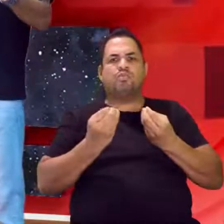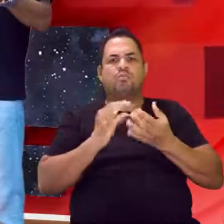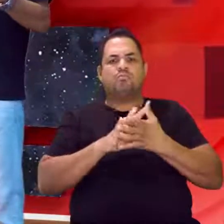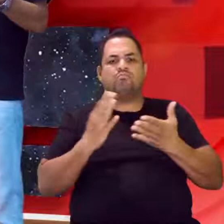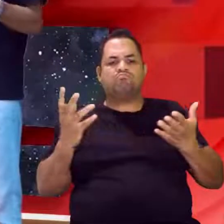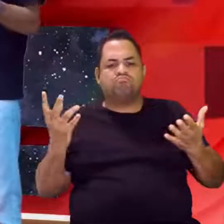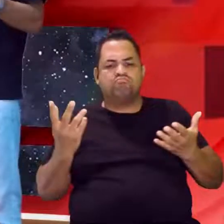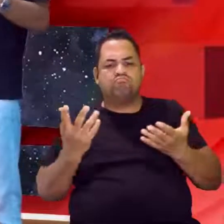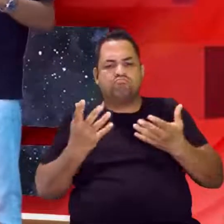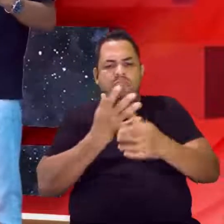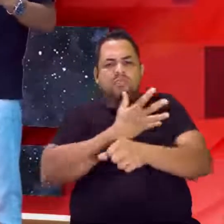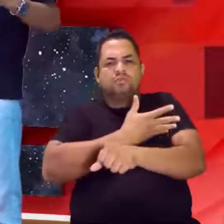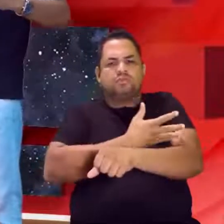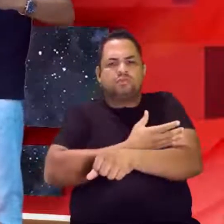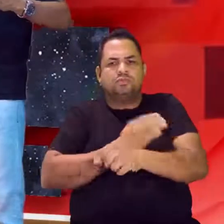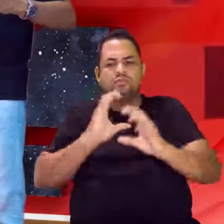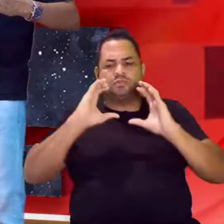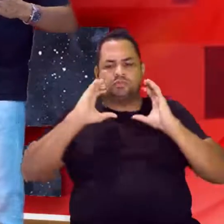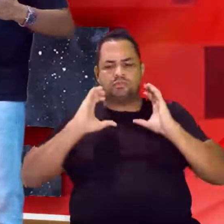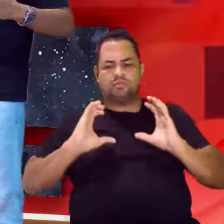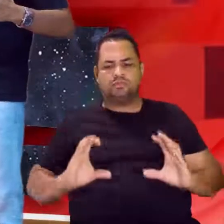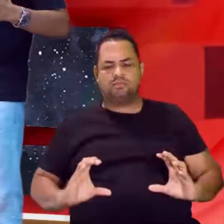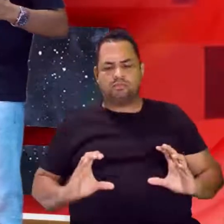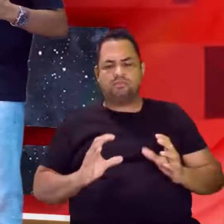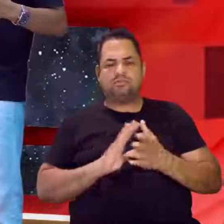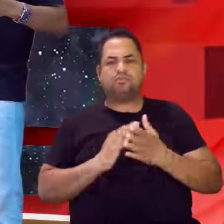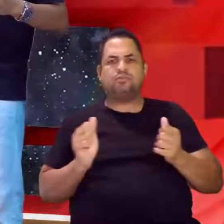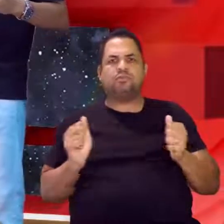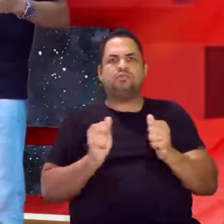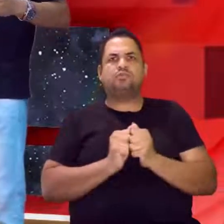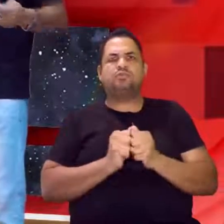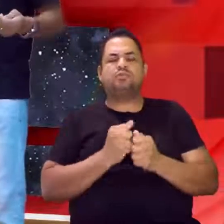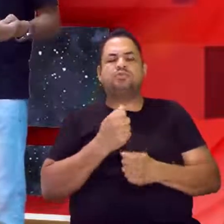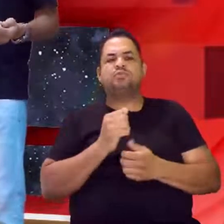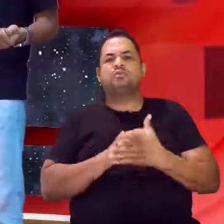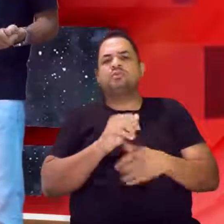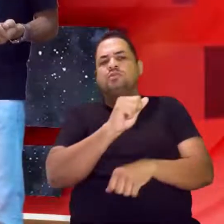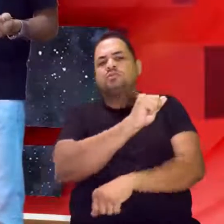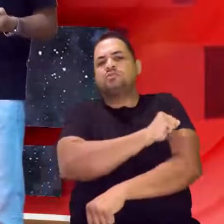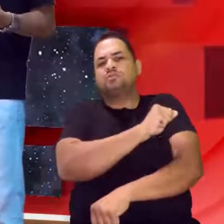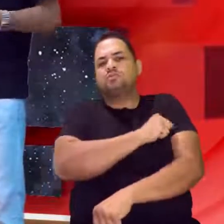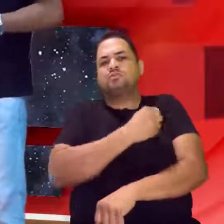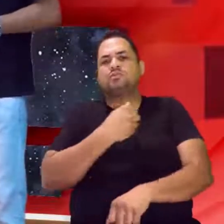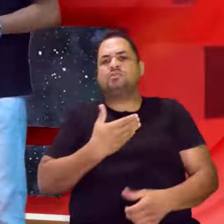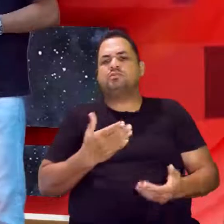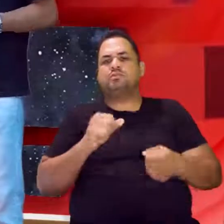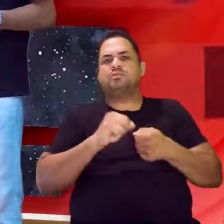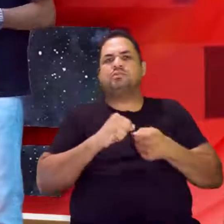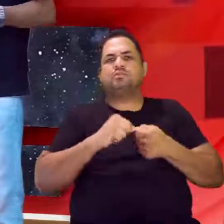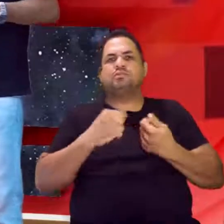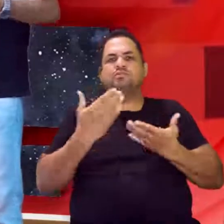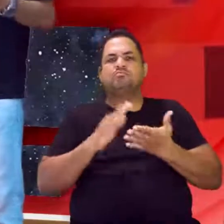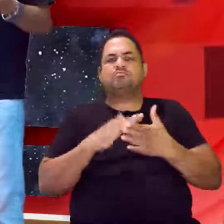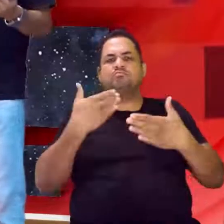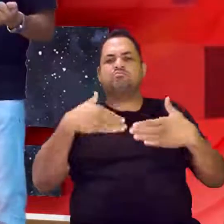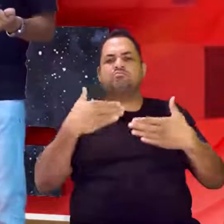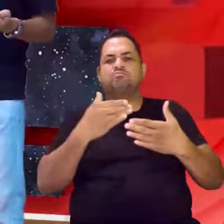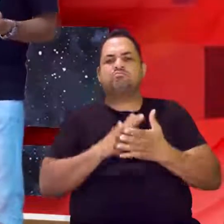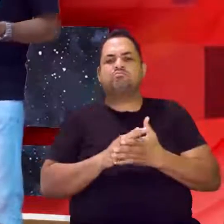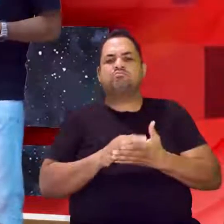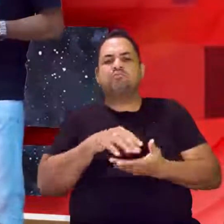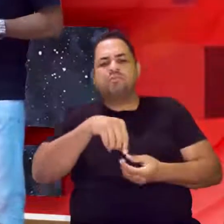comportar em situação que eu estou num grupo de 40 alunos fazendo prova, um vai se mexer, o outro vai balançar a cadeira, o outro vai